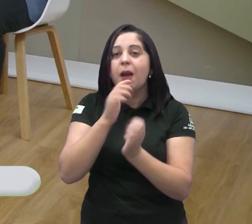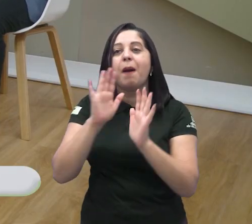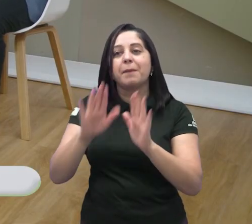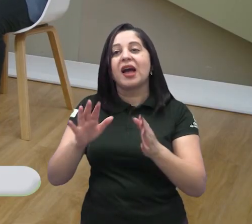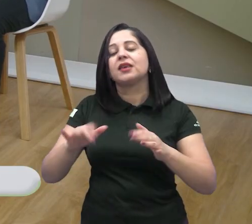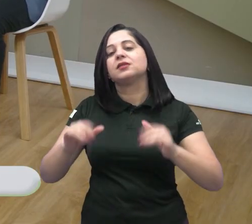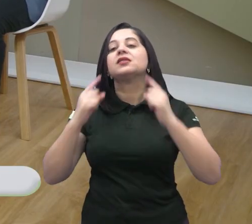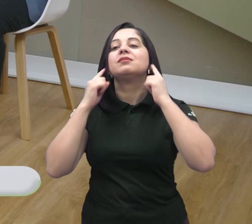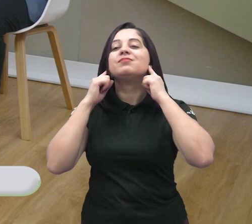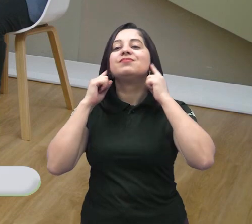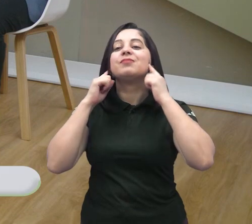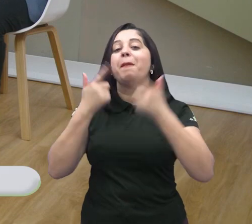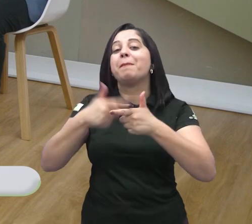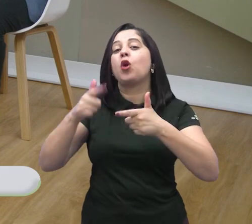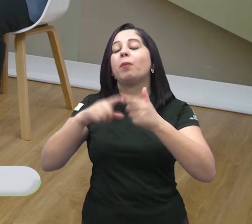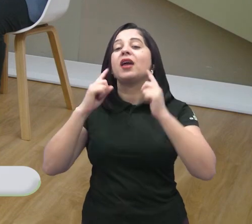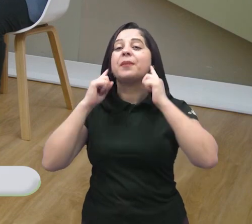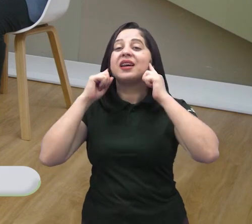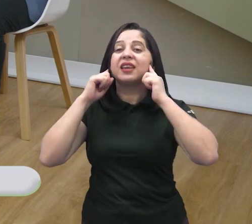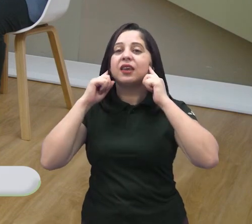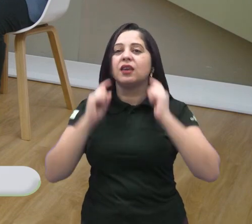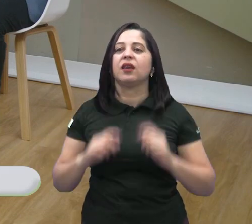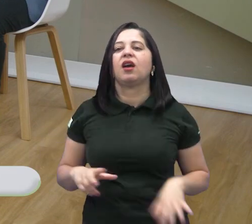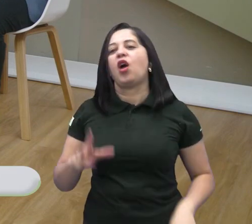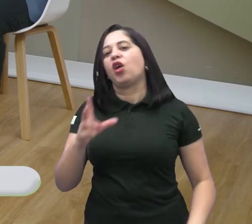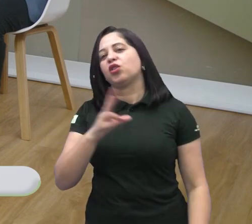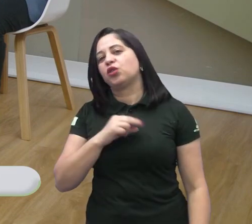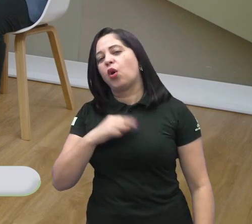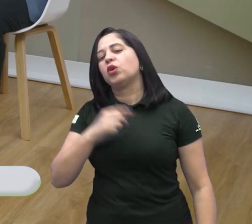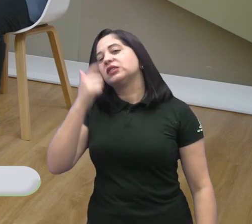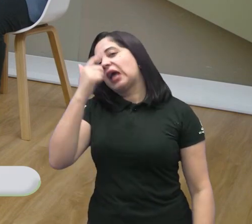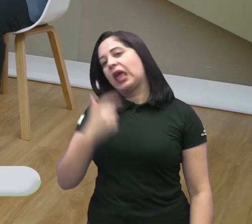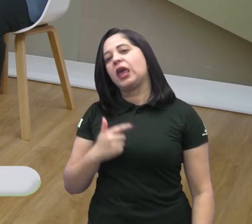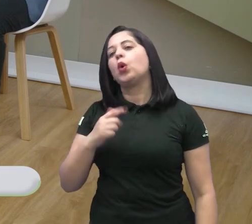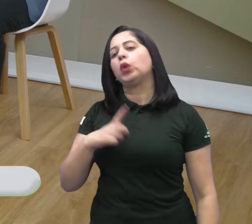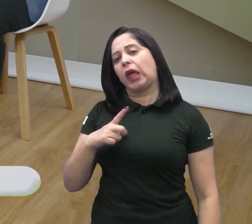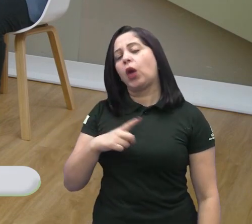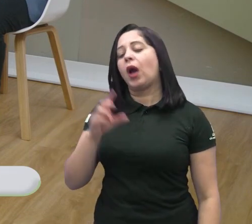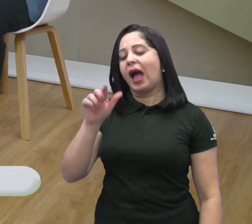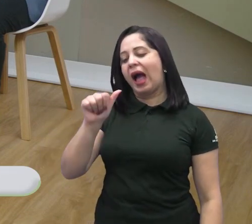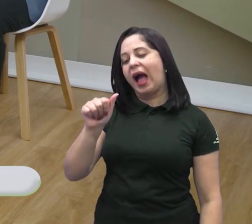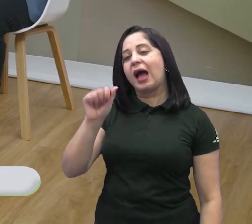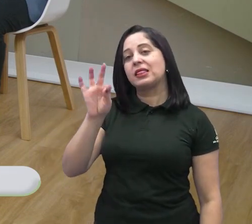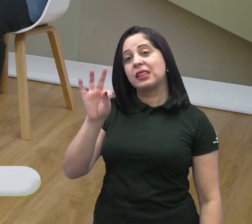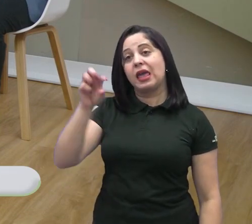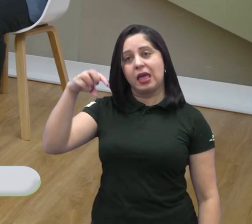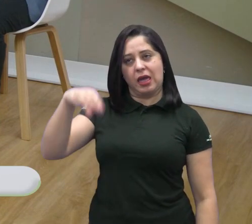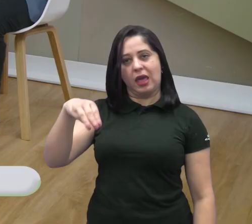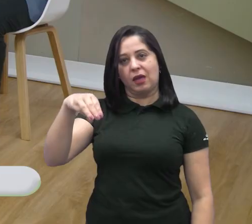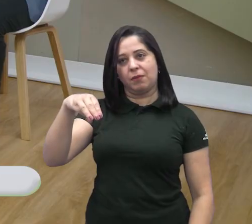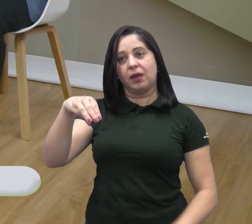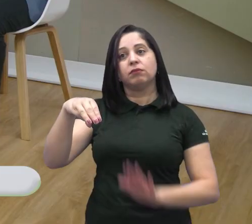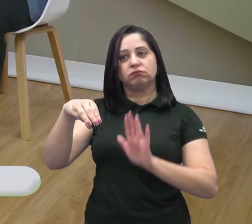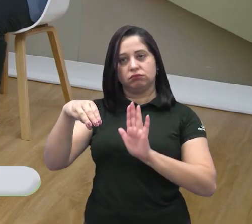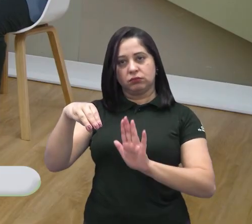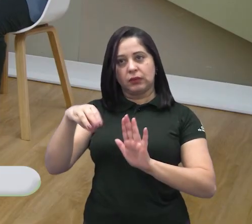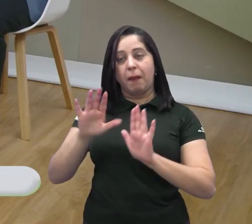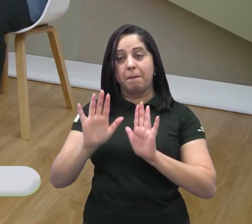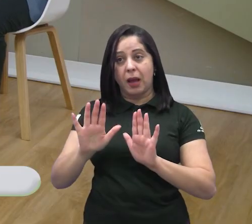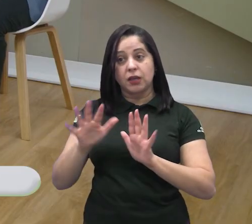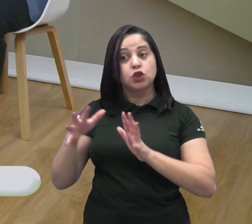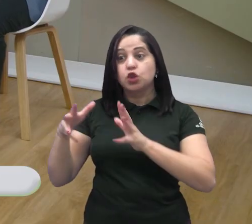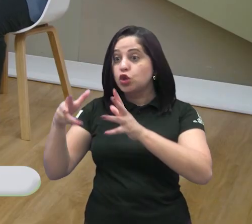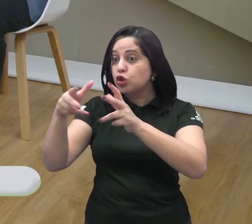acaba sofrendo com a articulação. Sim. Então, as pessoas falam assim, eu tenho ATM, doutor, eu vim aqui porque eu tenho